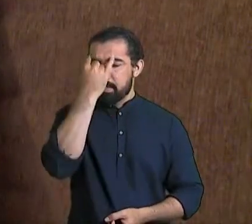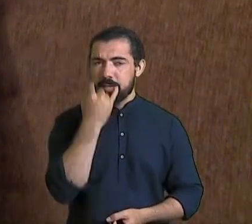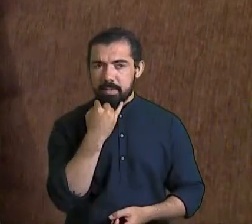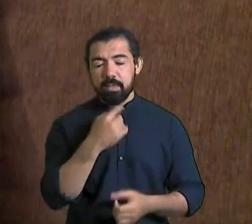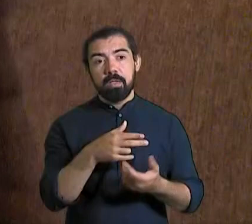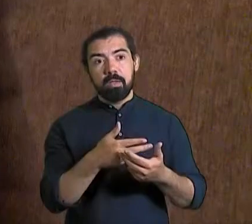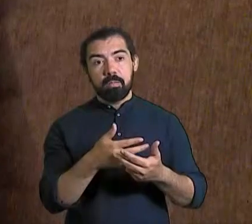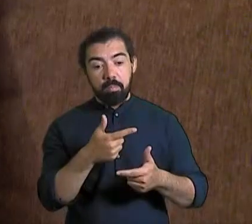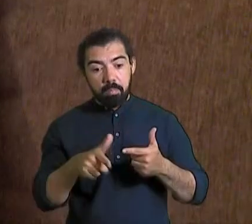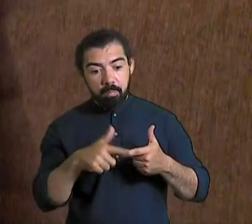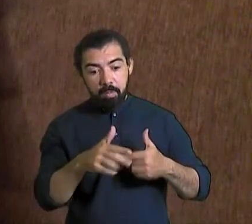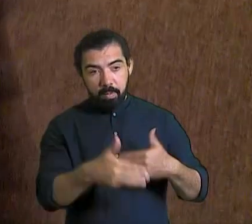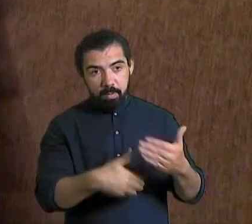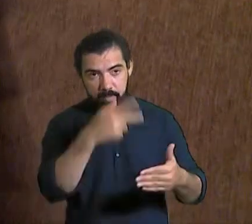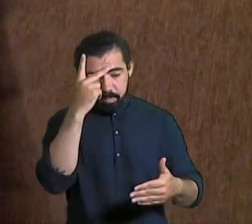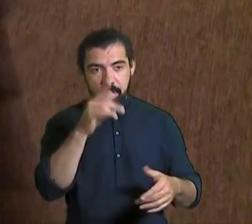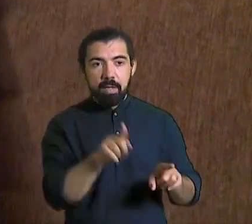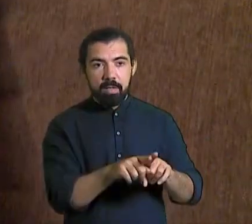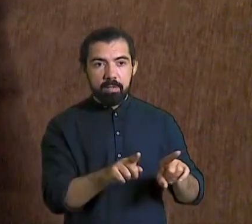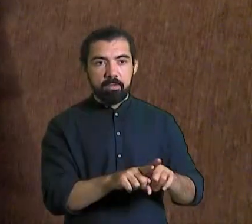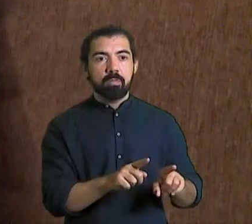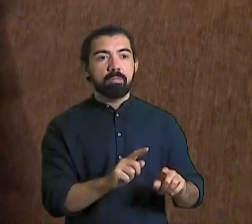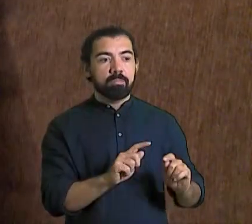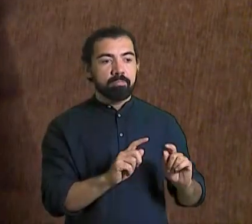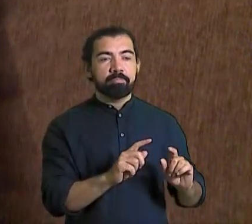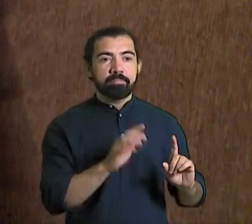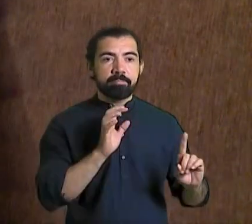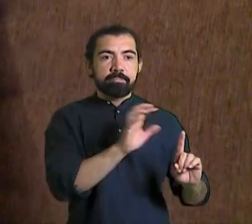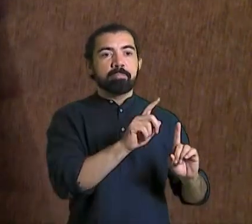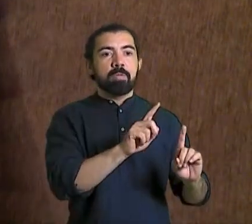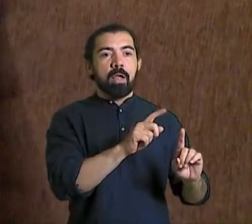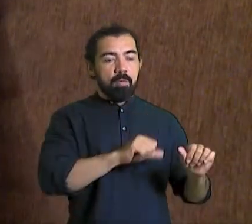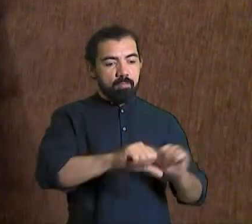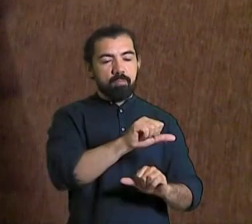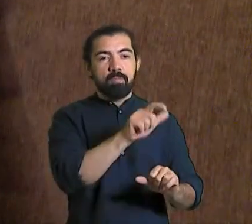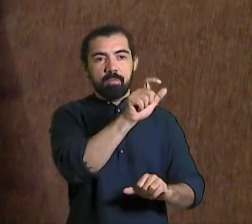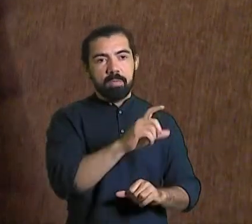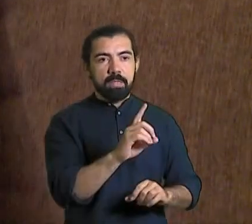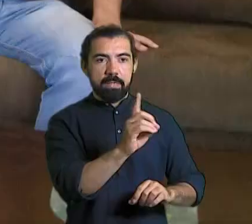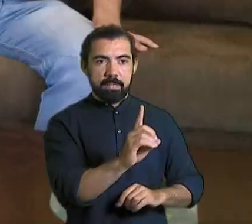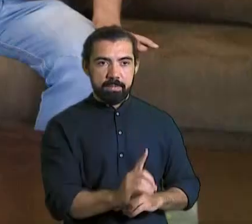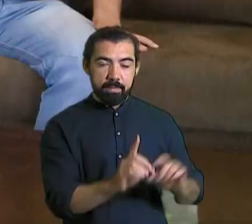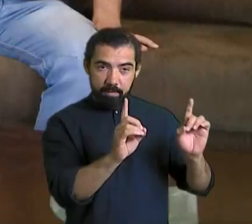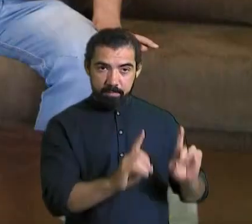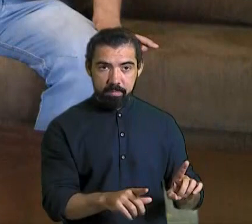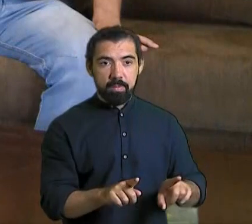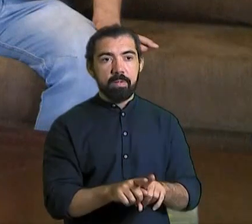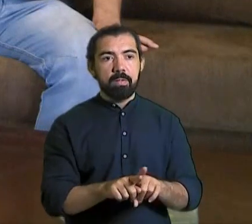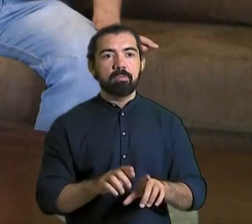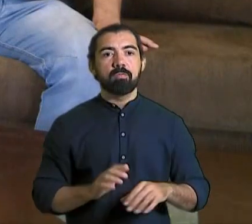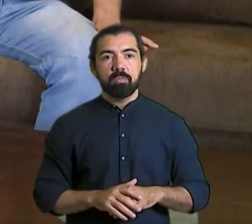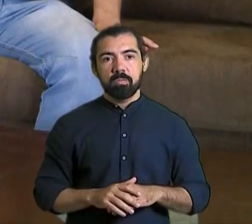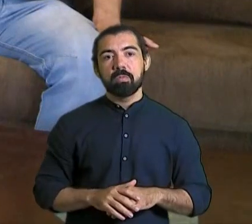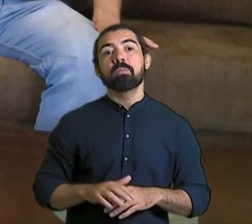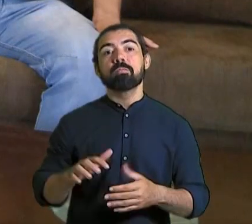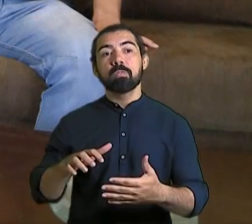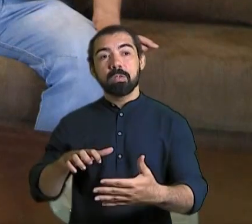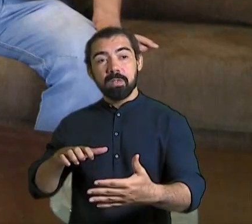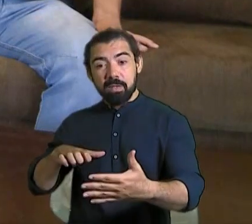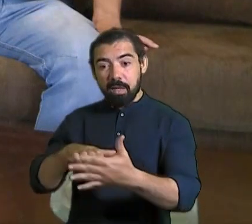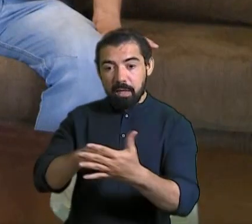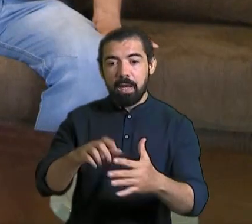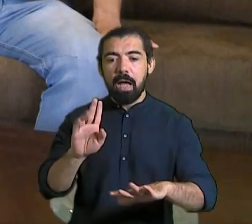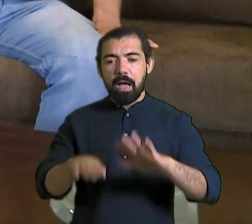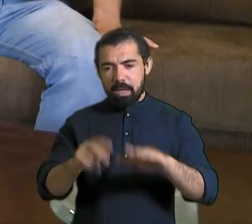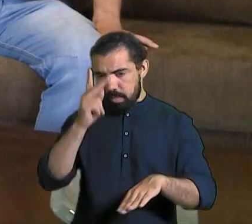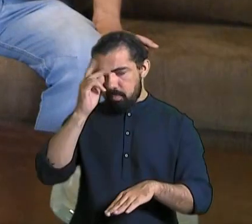terminam tornando essas pessoas deficientes. Nós temos aí o trânsito maluco em Fortaleza fabricando deficientes. Nós temos aí coisas